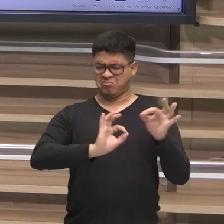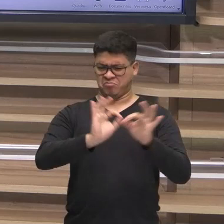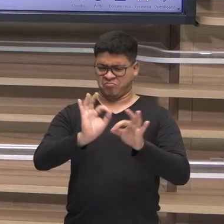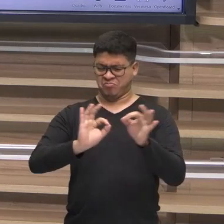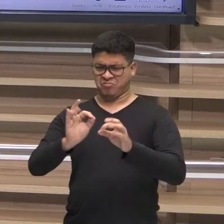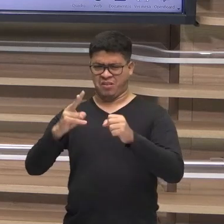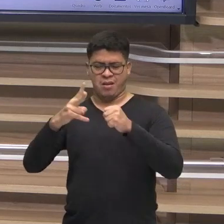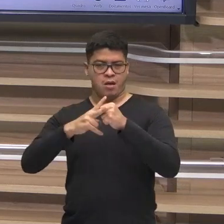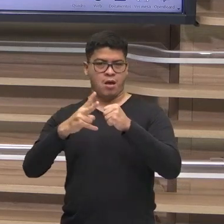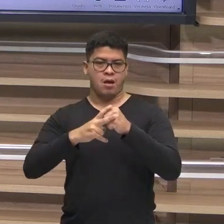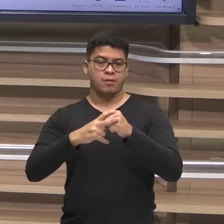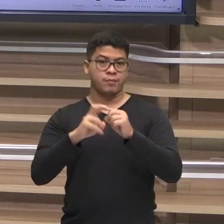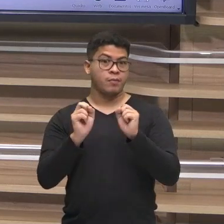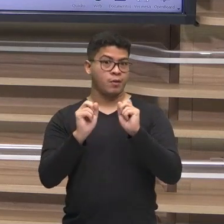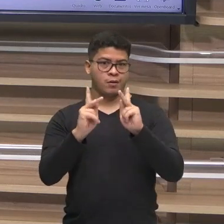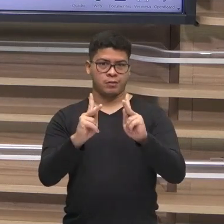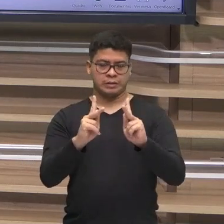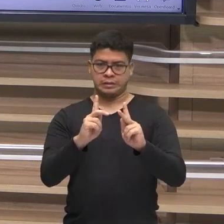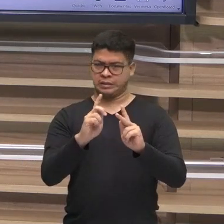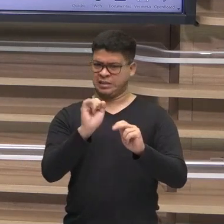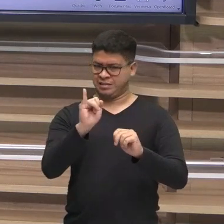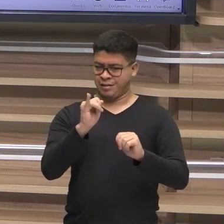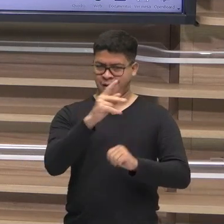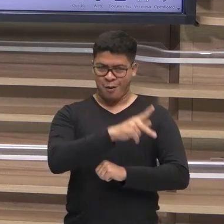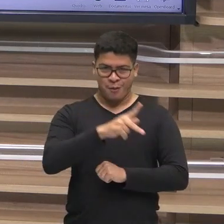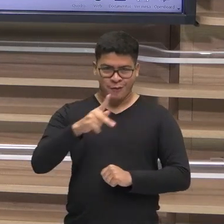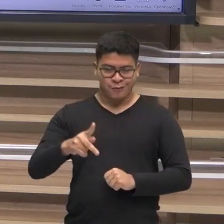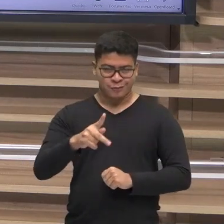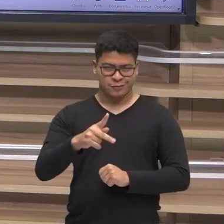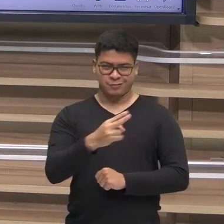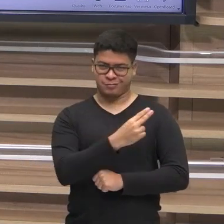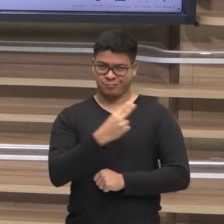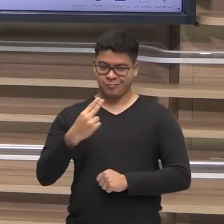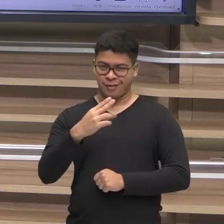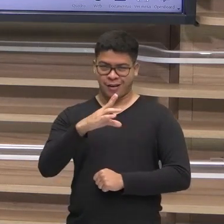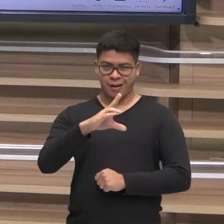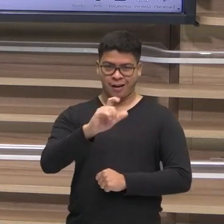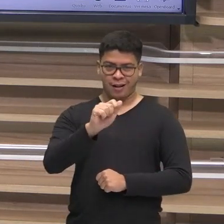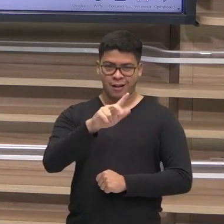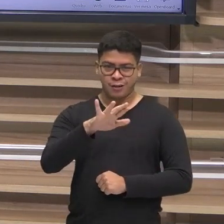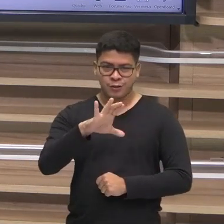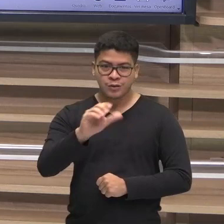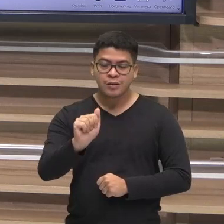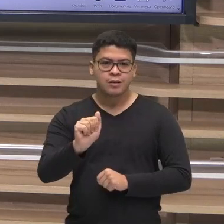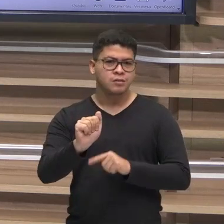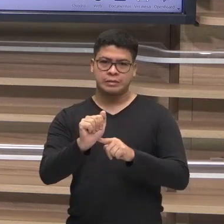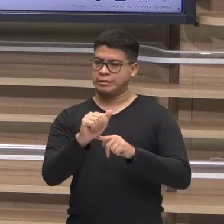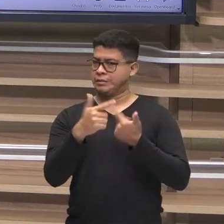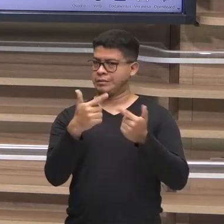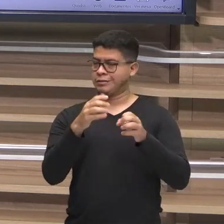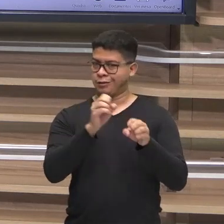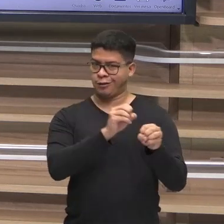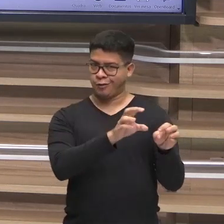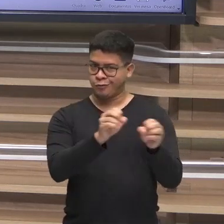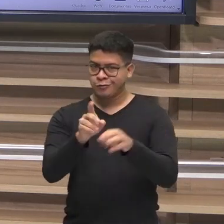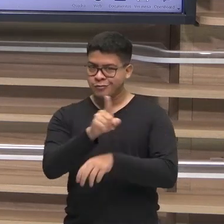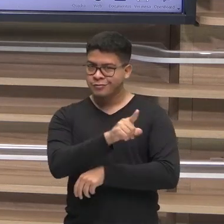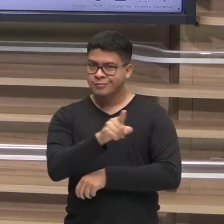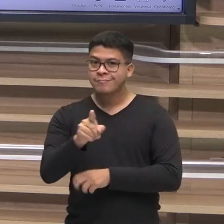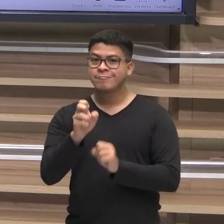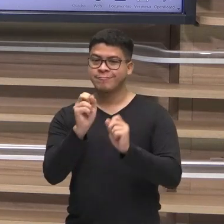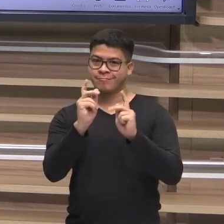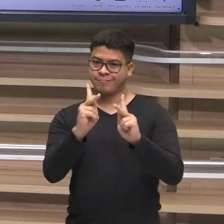gente, por favor. Não diga que foi a teacher Cláudia Borges que inventou isso, certo? Então, forma base, sem o to, tudo